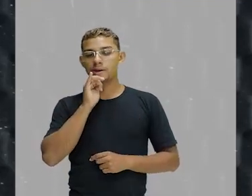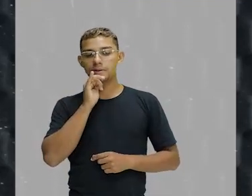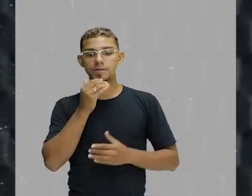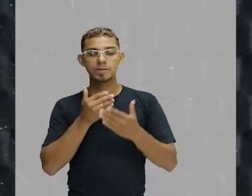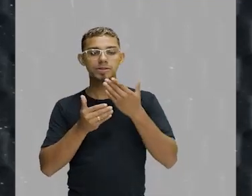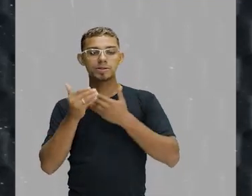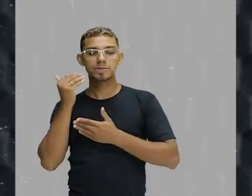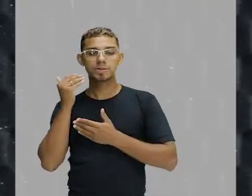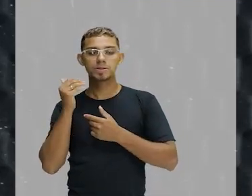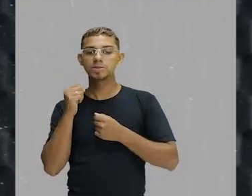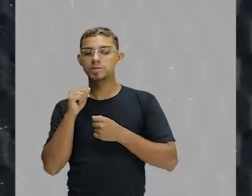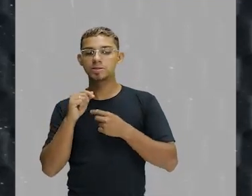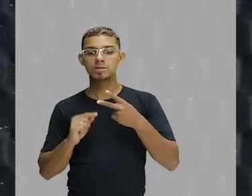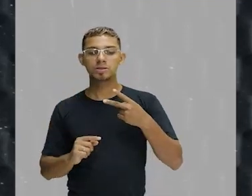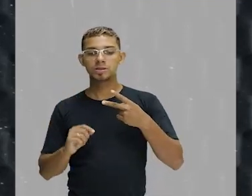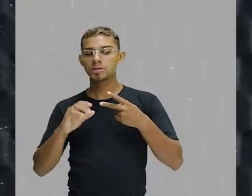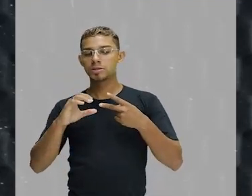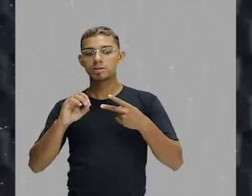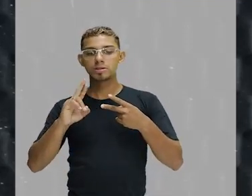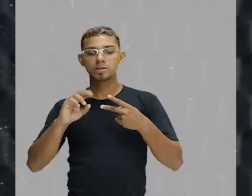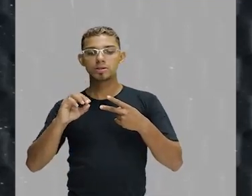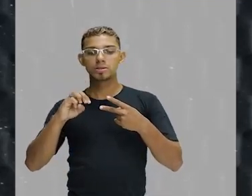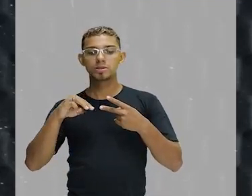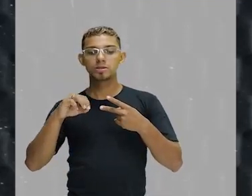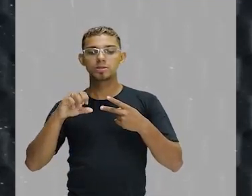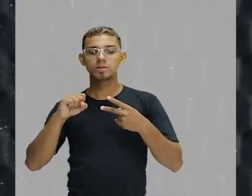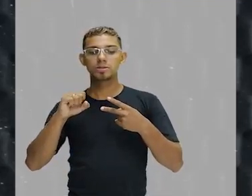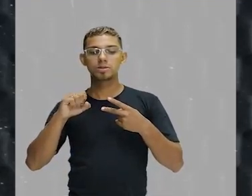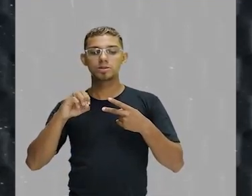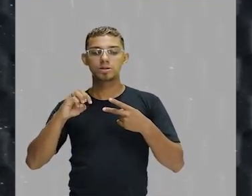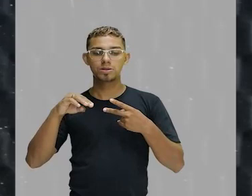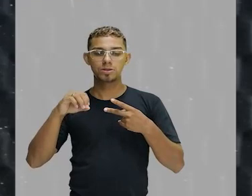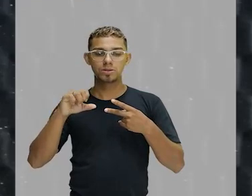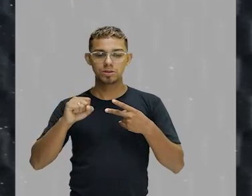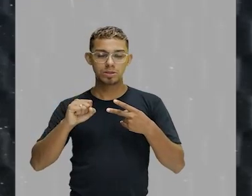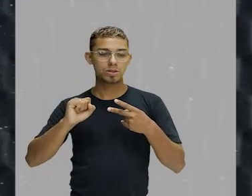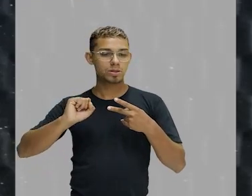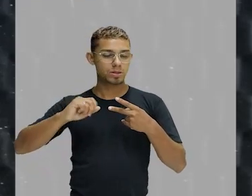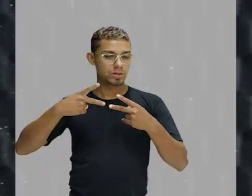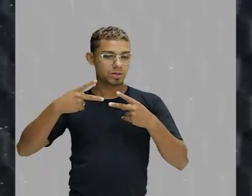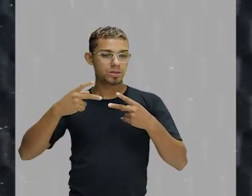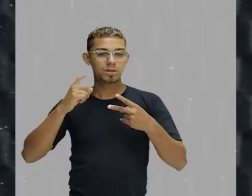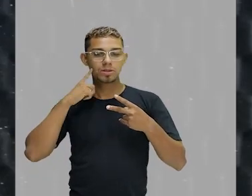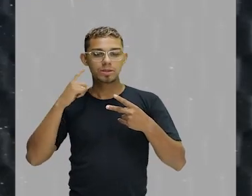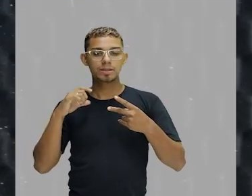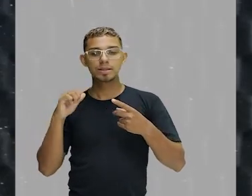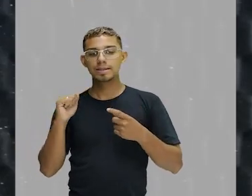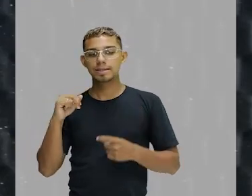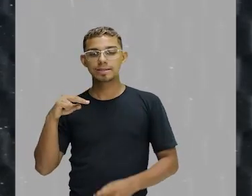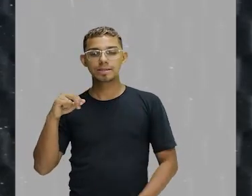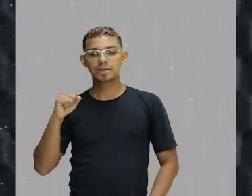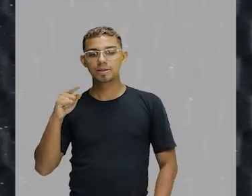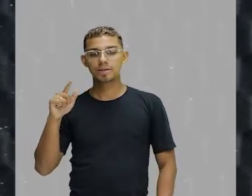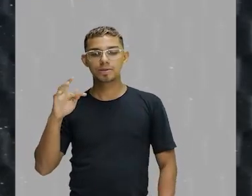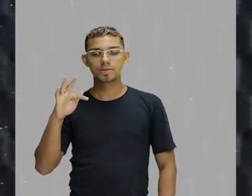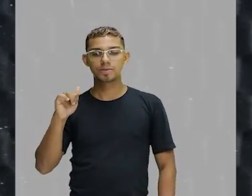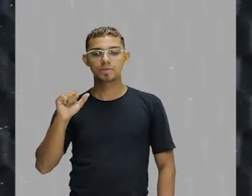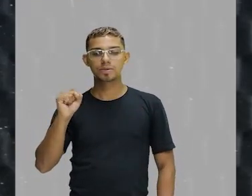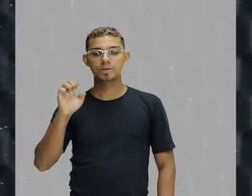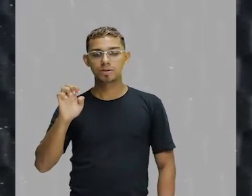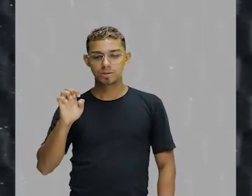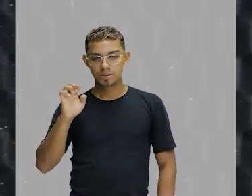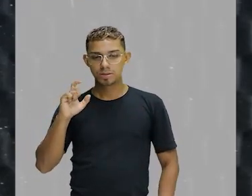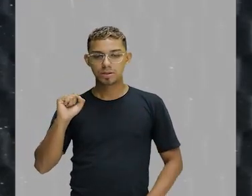tinha dois cromossomos duplicados aqui em cada célula. Quando ocorre a anáfase, vai se